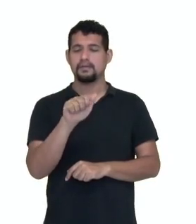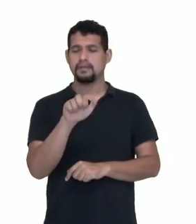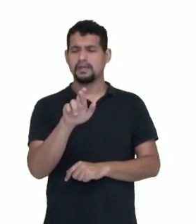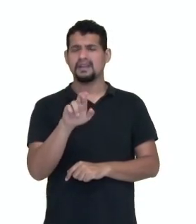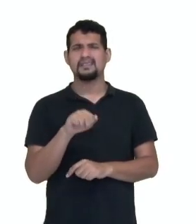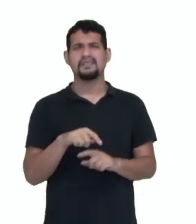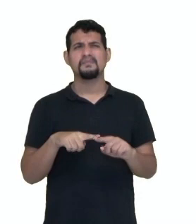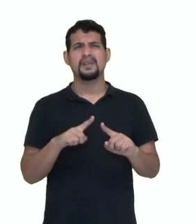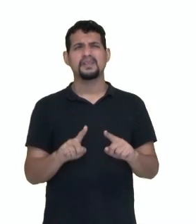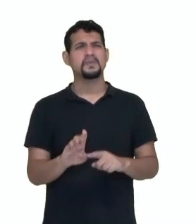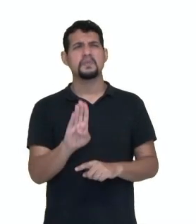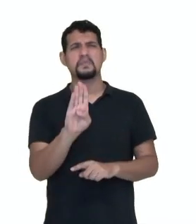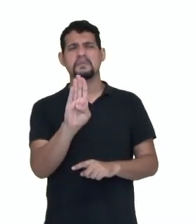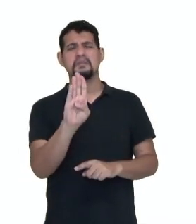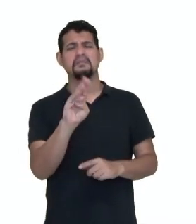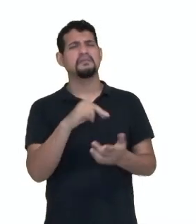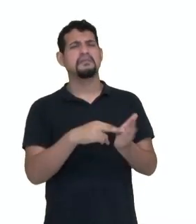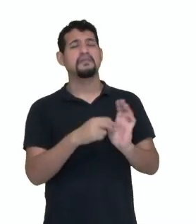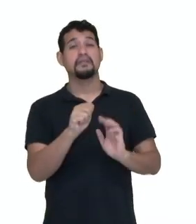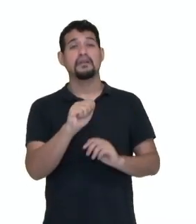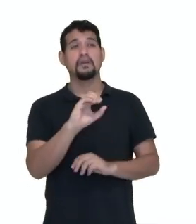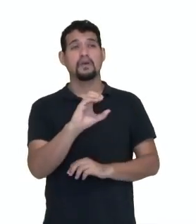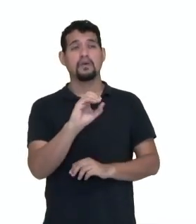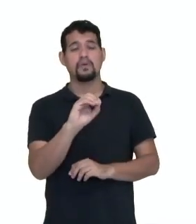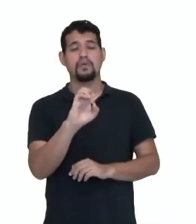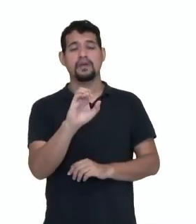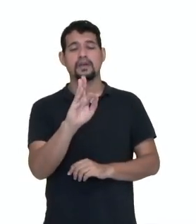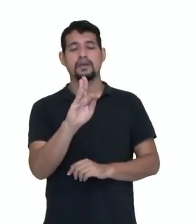O bzinho é chamado de coeficiente